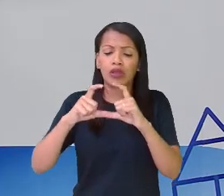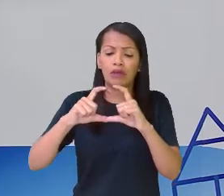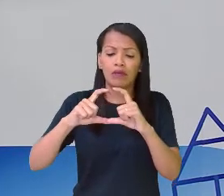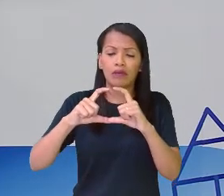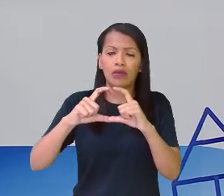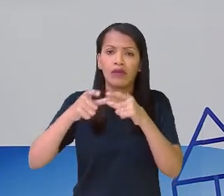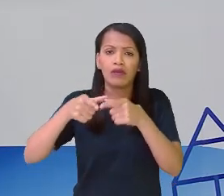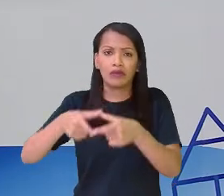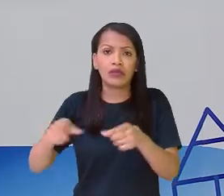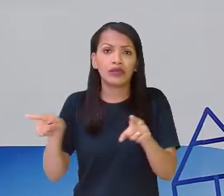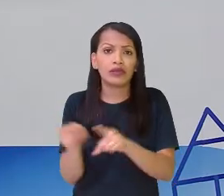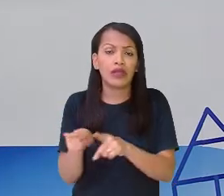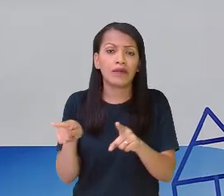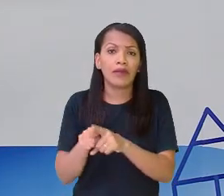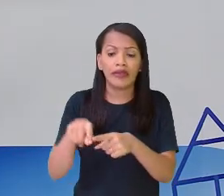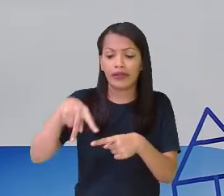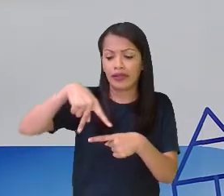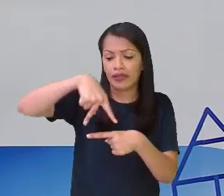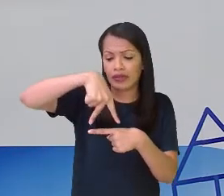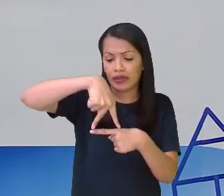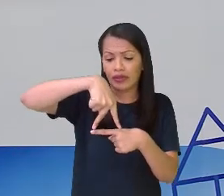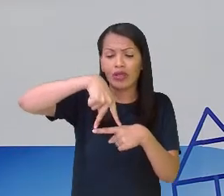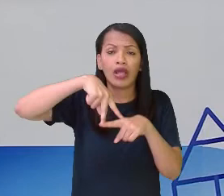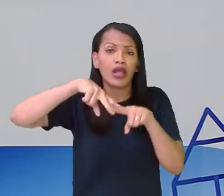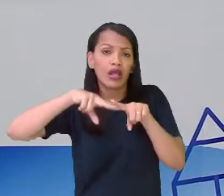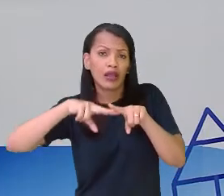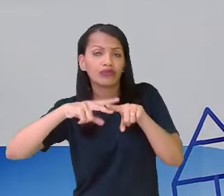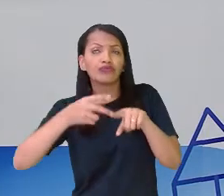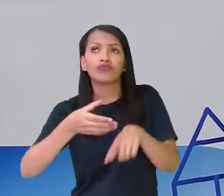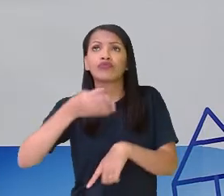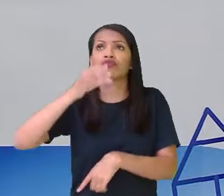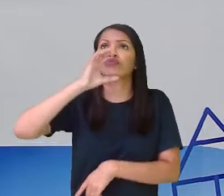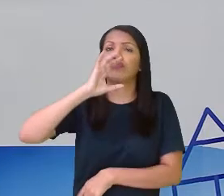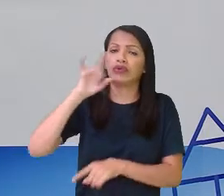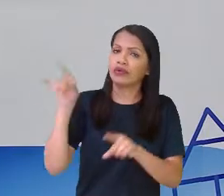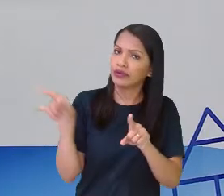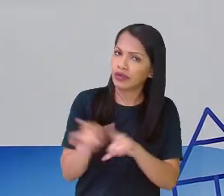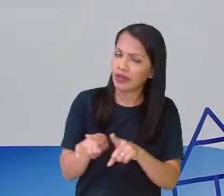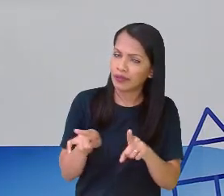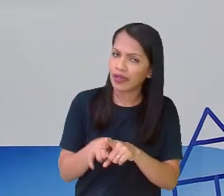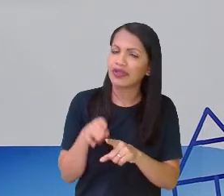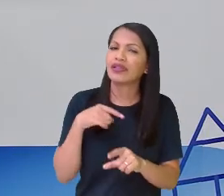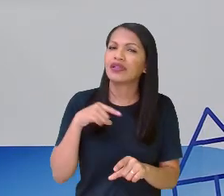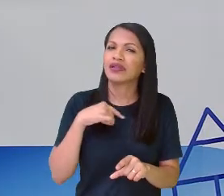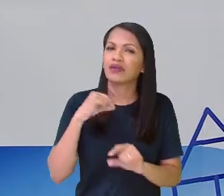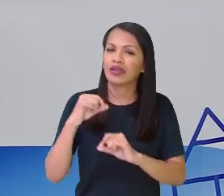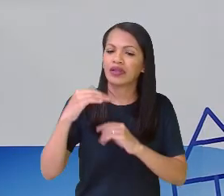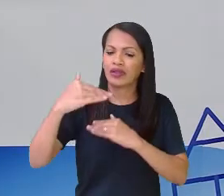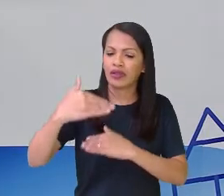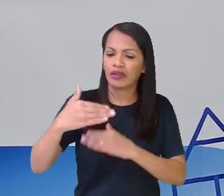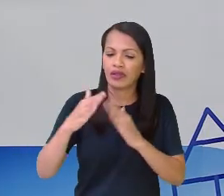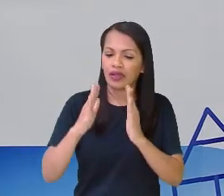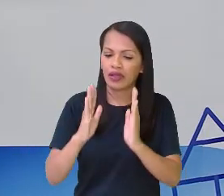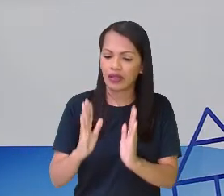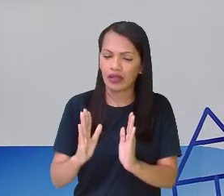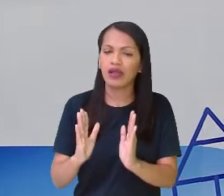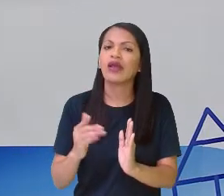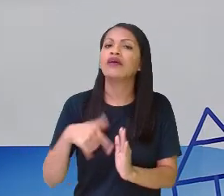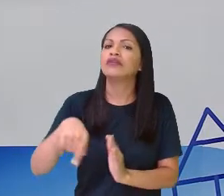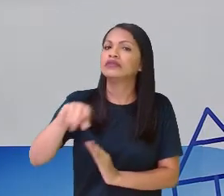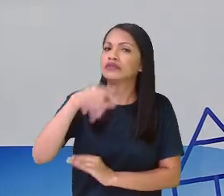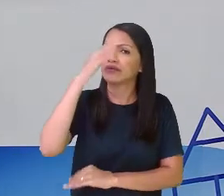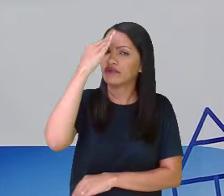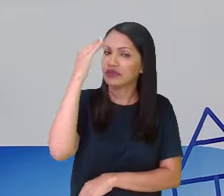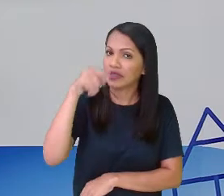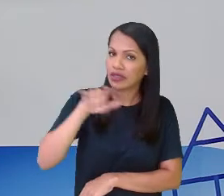até triangulares você pode até encontrar, dependendo. Aquelas caixinhas, né, de leite fermentado, que eu sei que